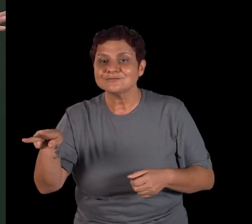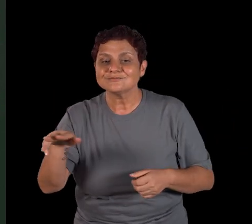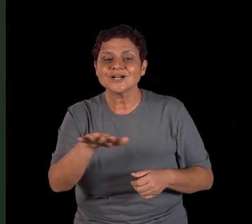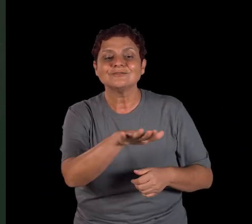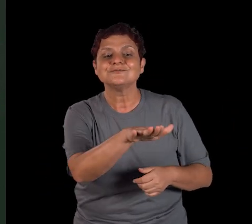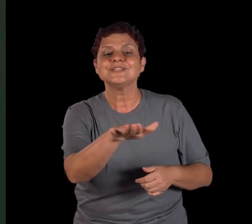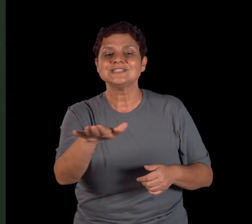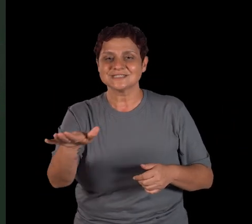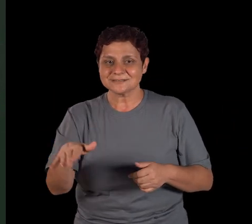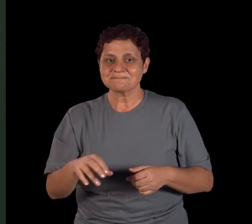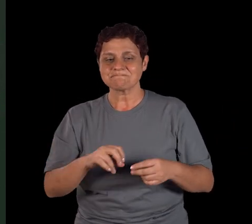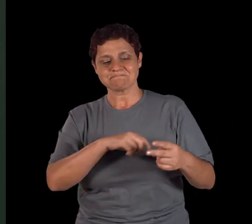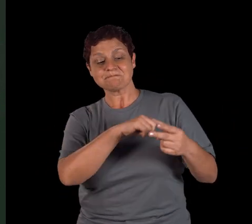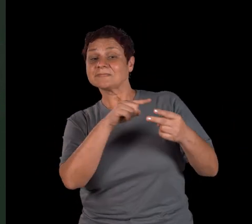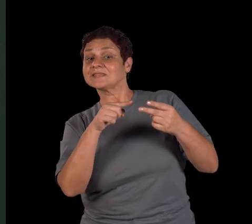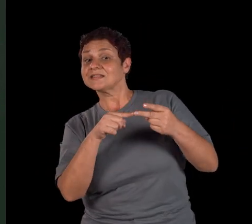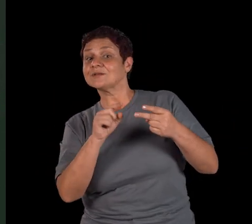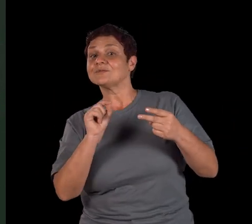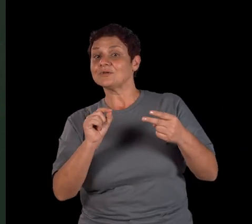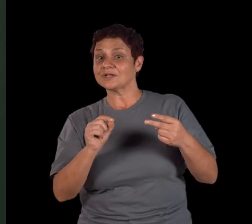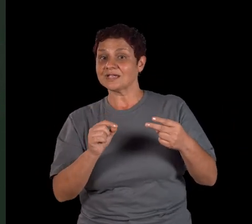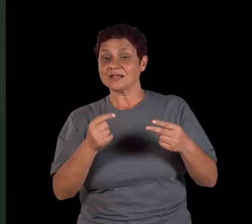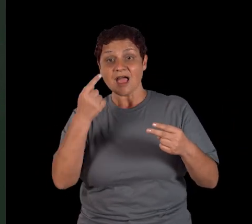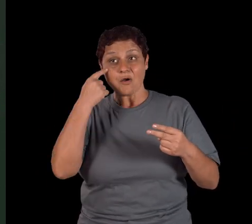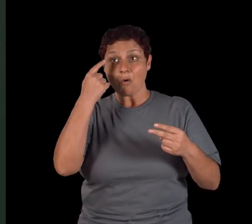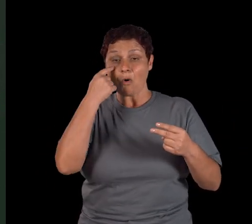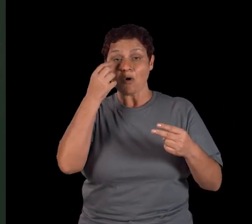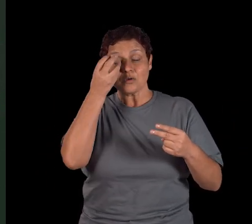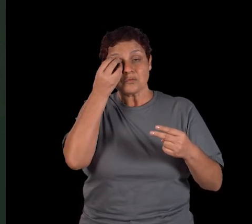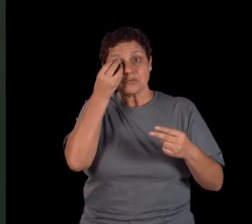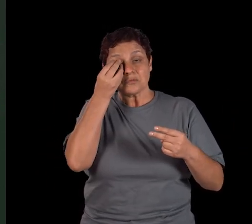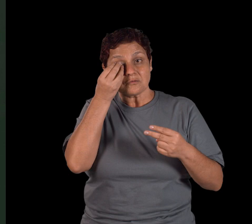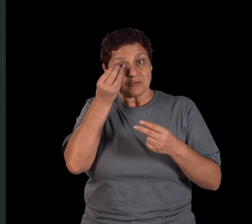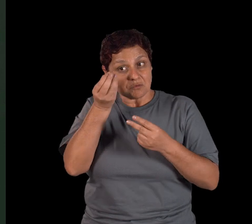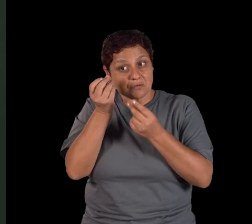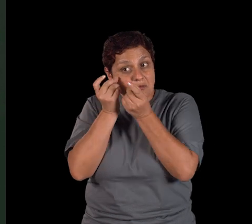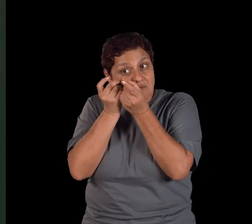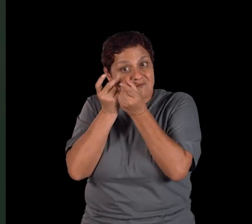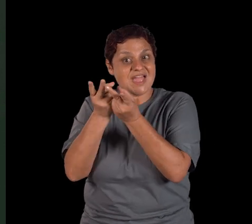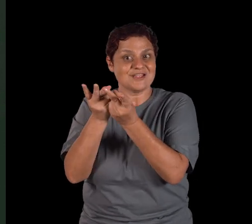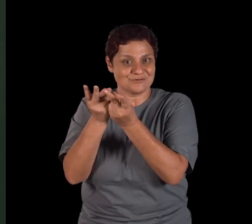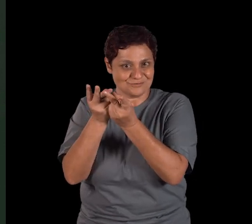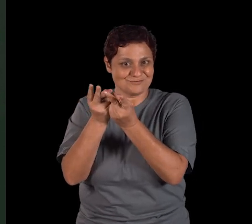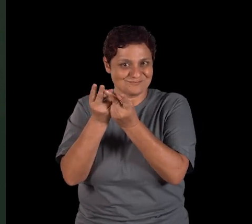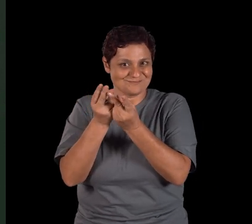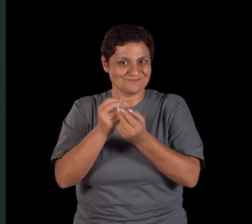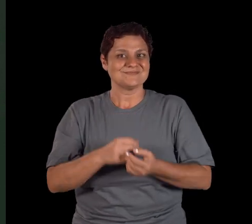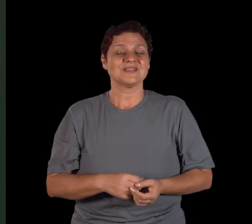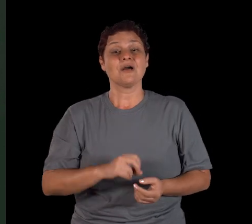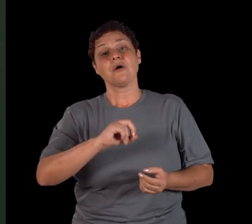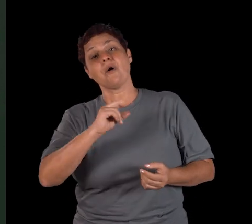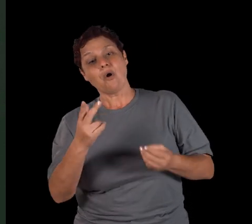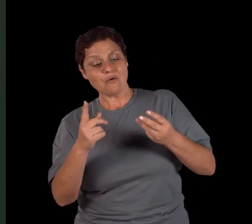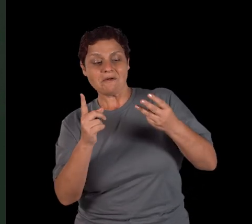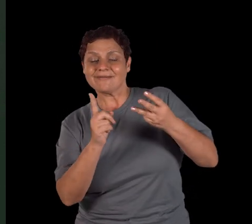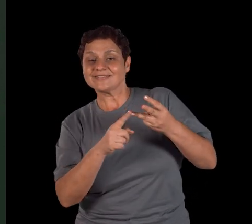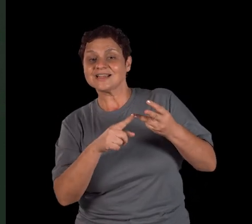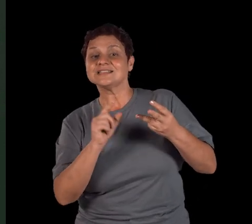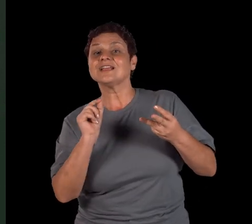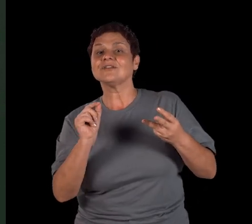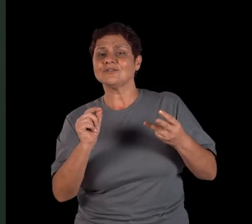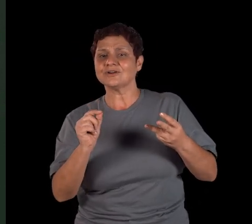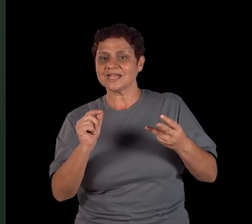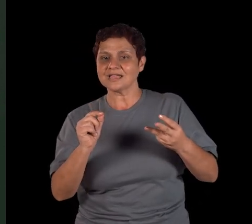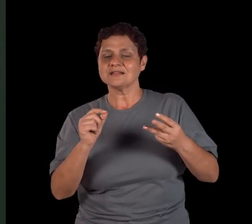vendo a vista. Outra possível, eu vendo a vista, estou vendendo o meu zóio. E a outra possível,